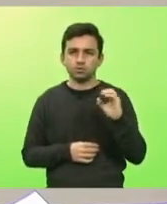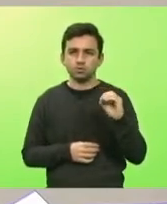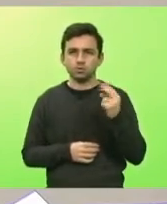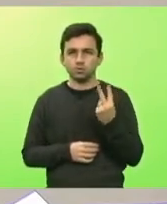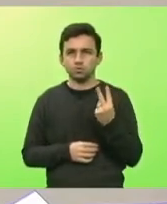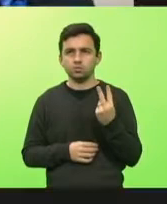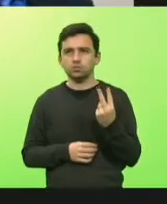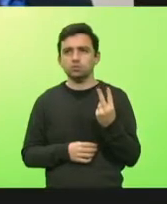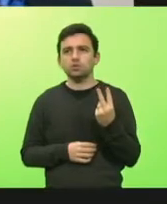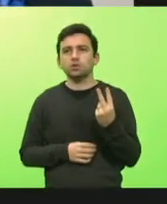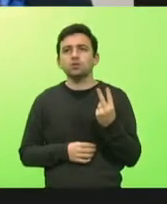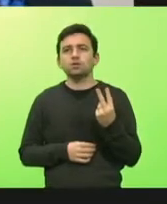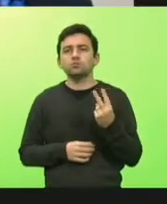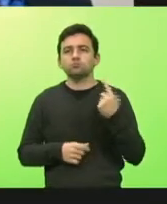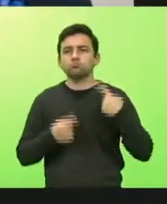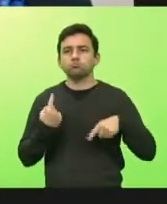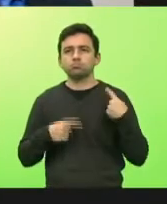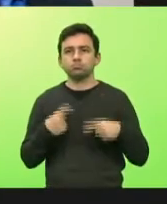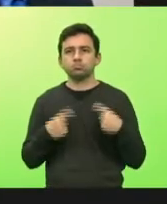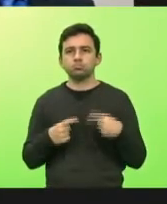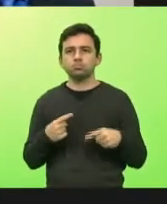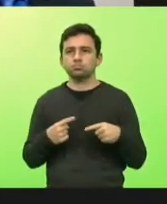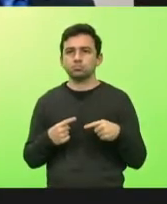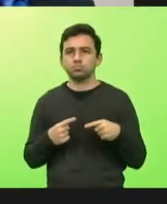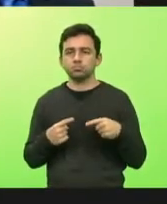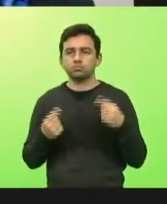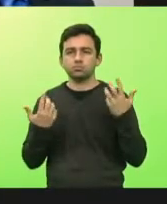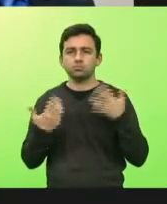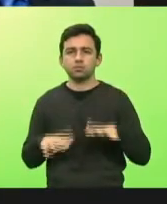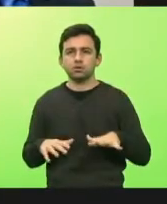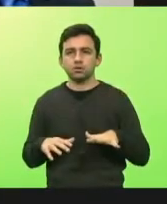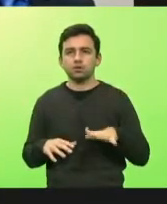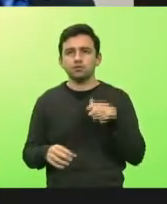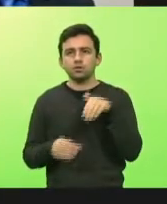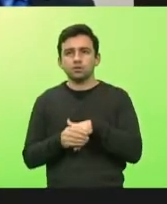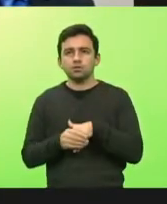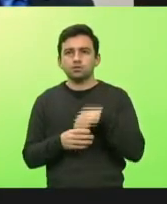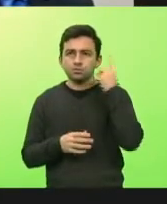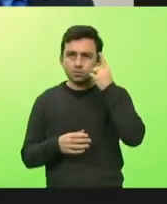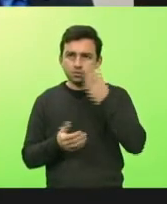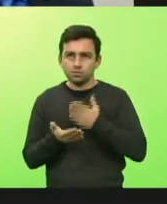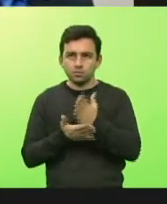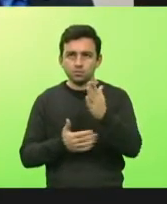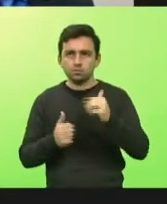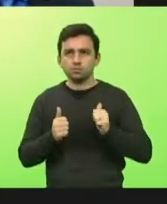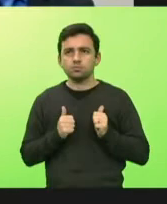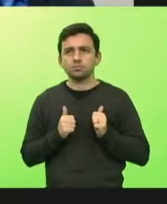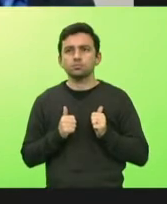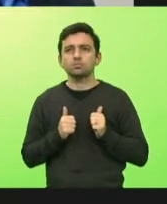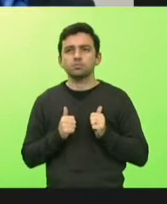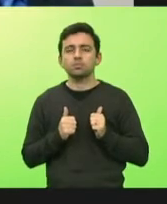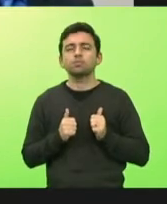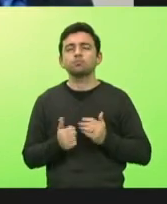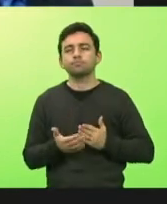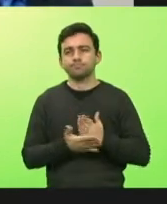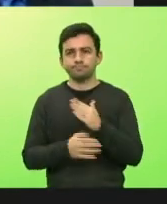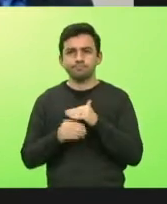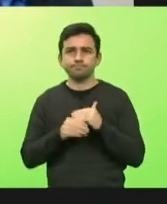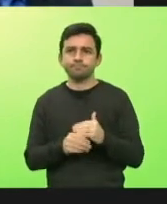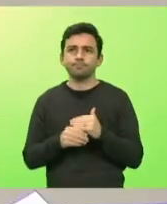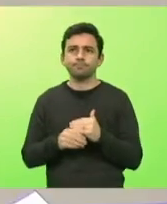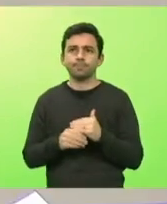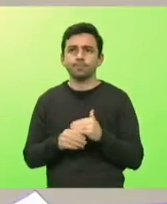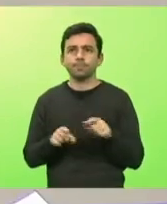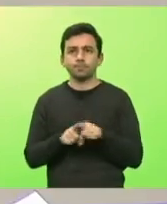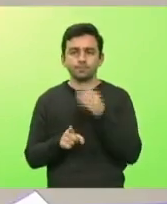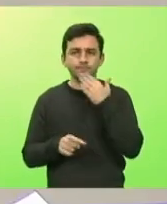1880002. Em discussão. Não havendo quem queira discutir, é em votação. Deputados que aprovam, permaneçam como se encontra. Aprovado por unanimidade.